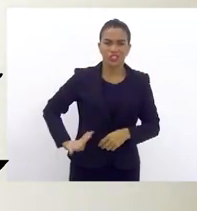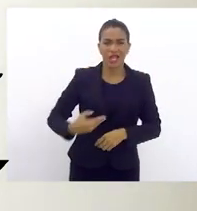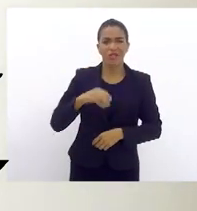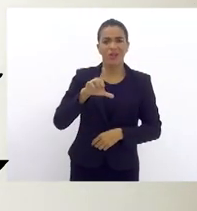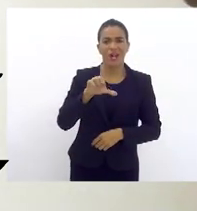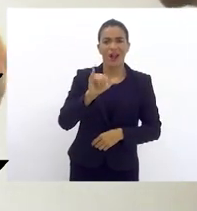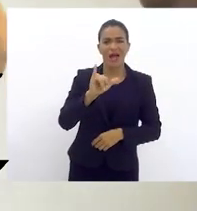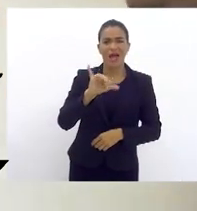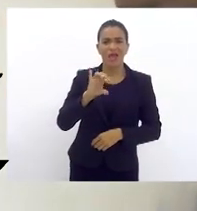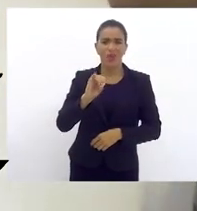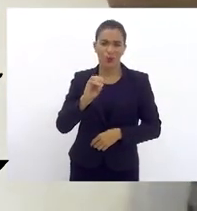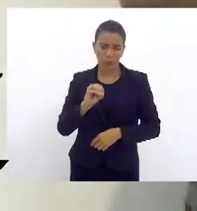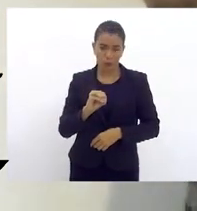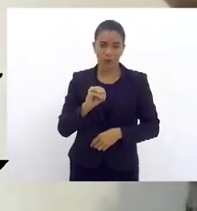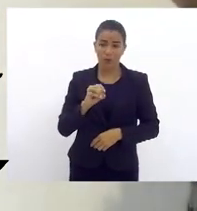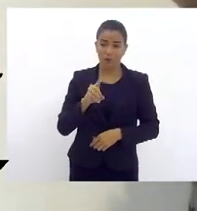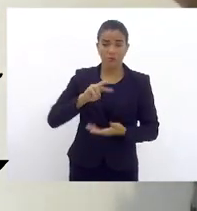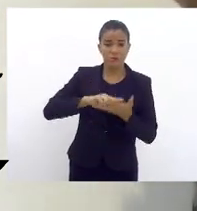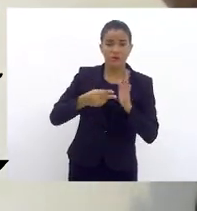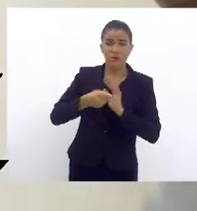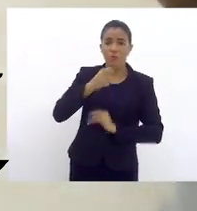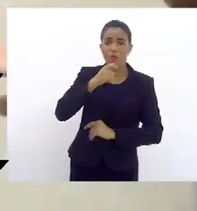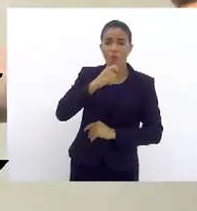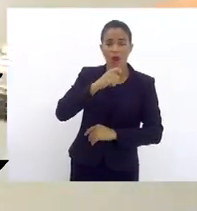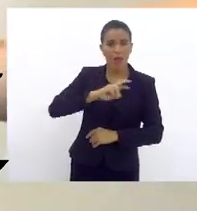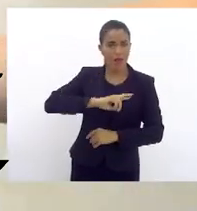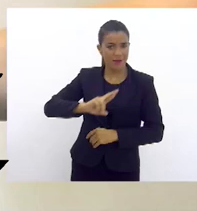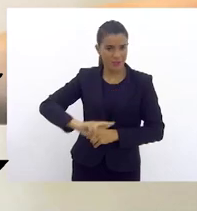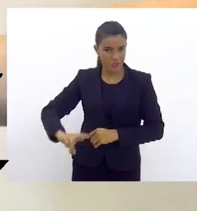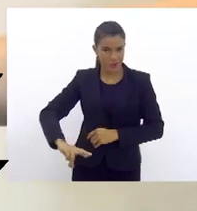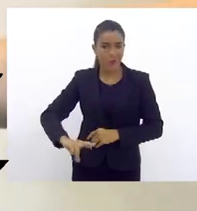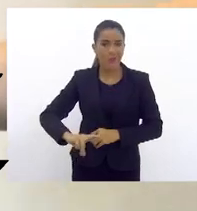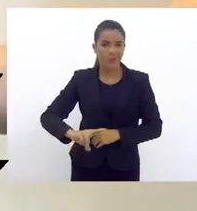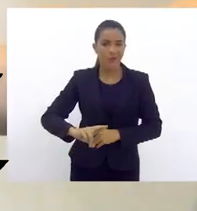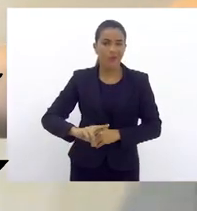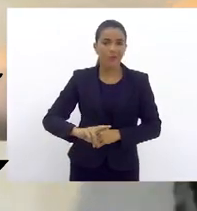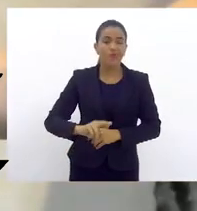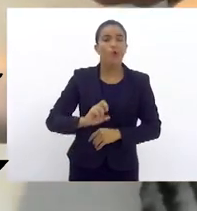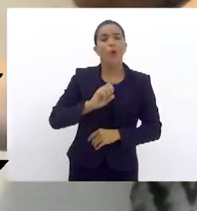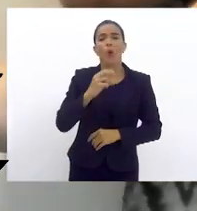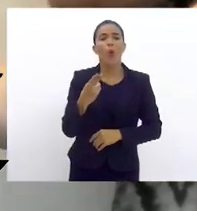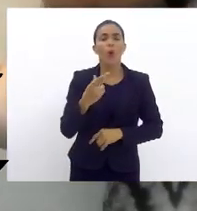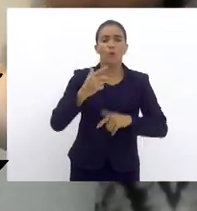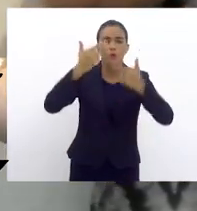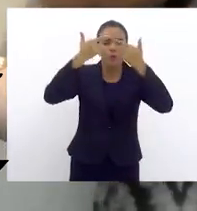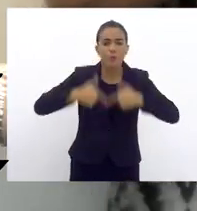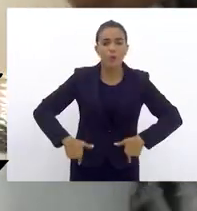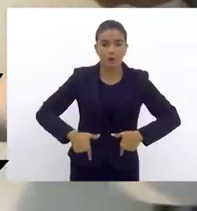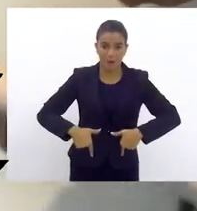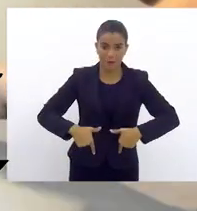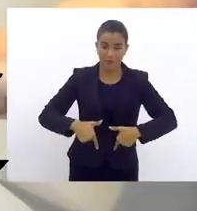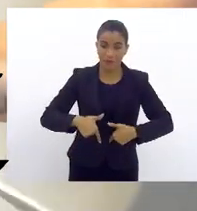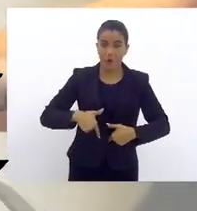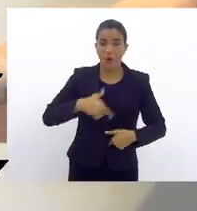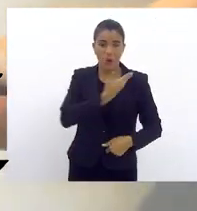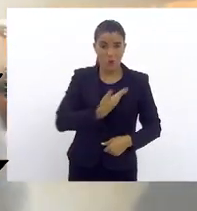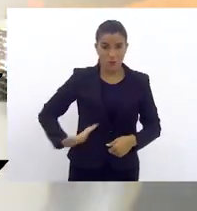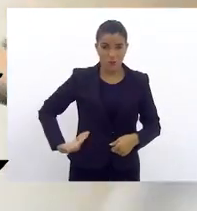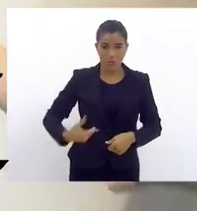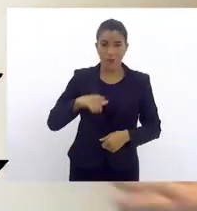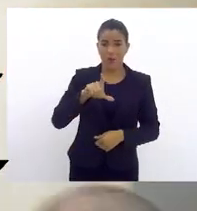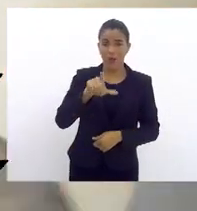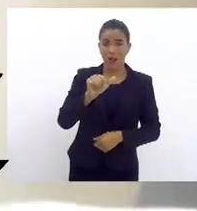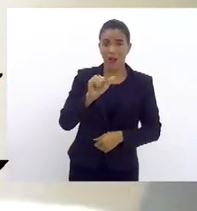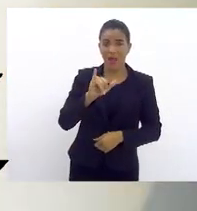compreensão de que o estado lá que aquele que não tem religião Ou aquele que completamente neutro o estado laico é aquele que não faz